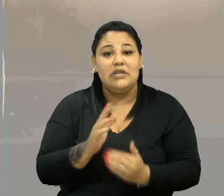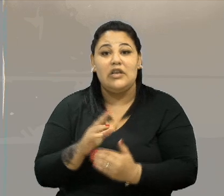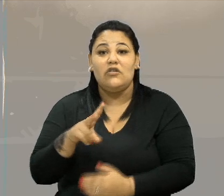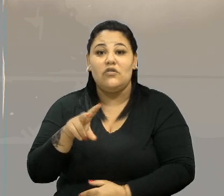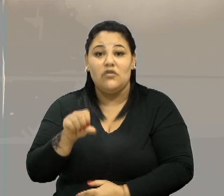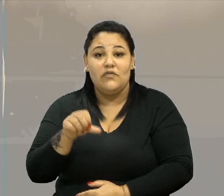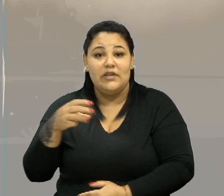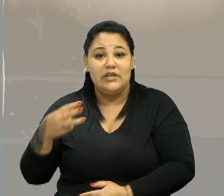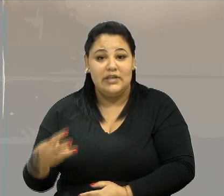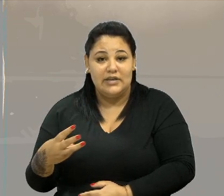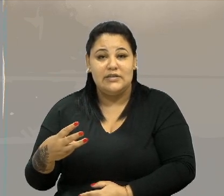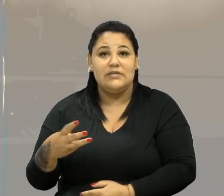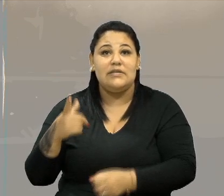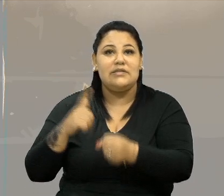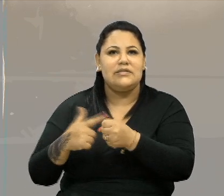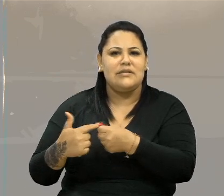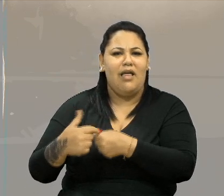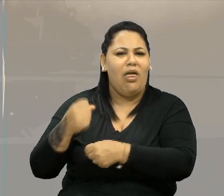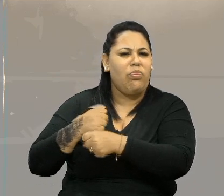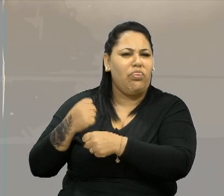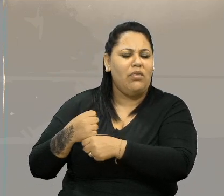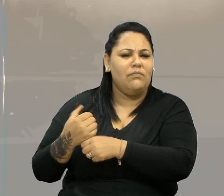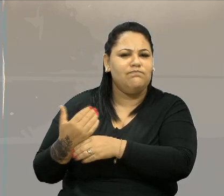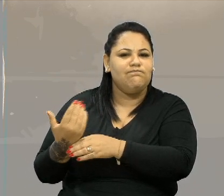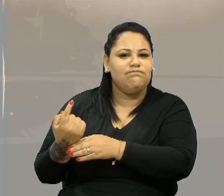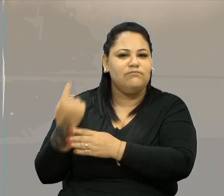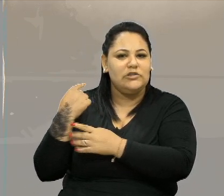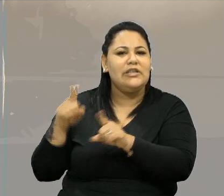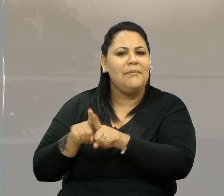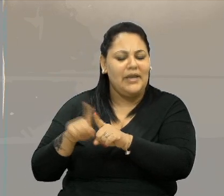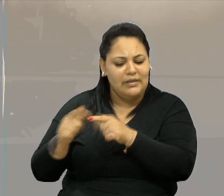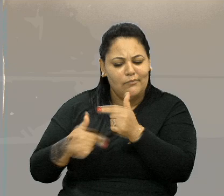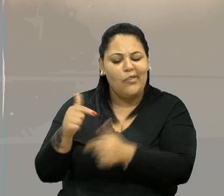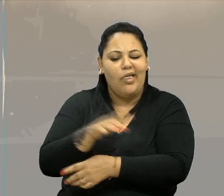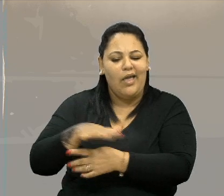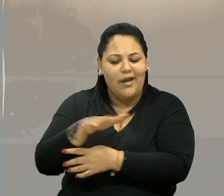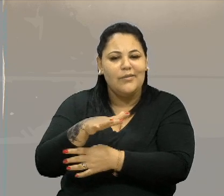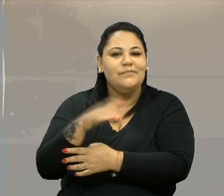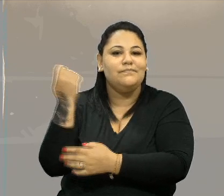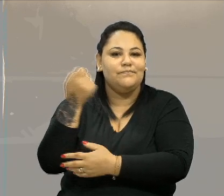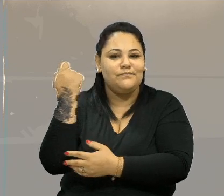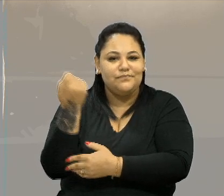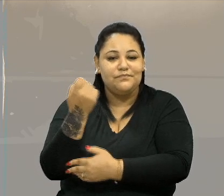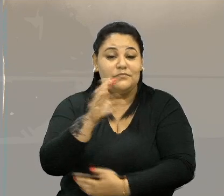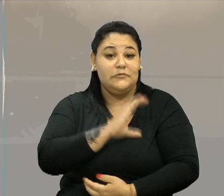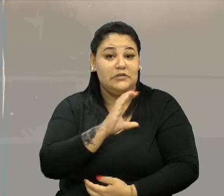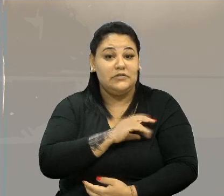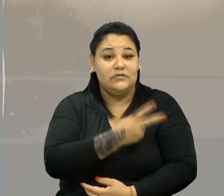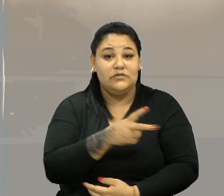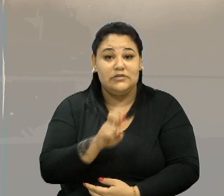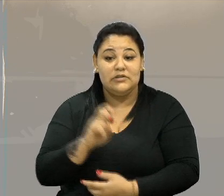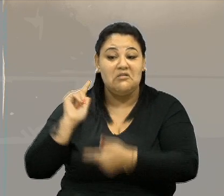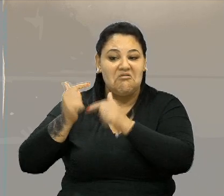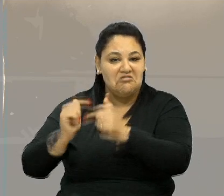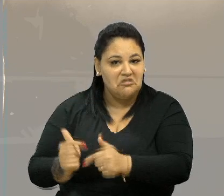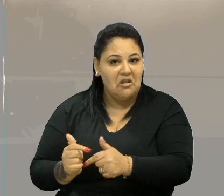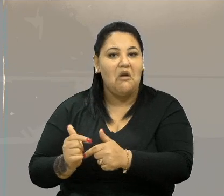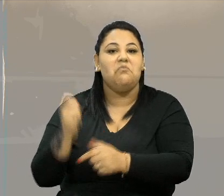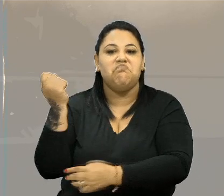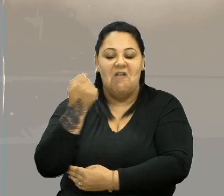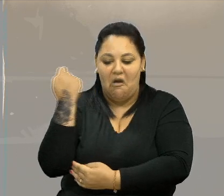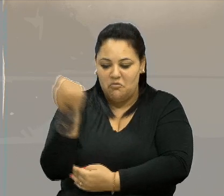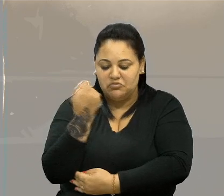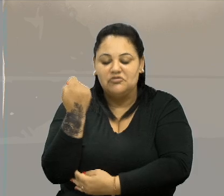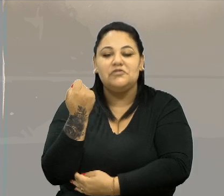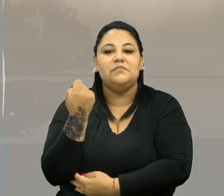dos Bugres, de 2004 e 2017 a 2020, coordenador da 25ª Região Tradicionalista,